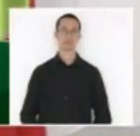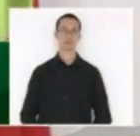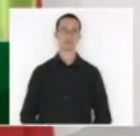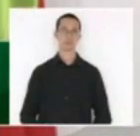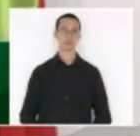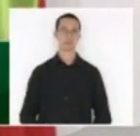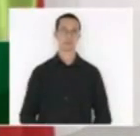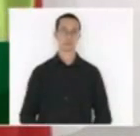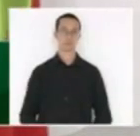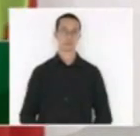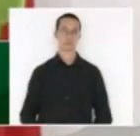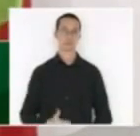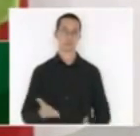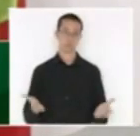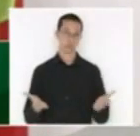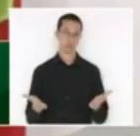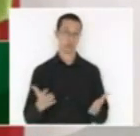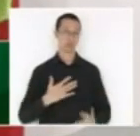momento será